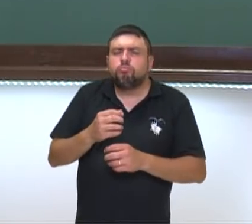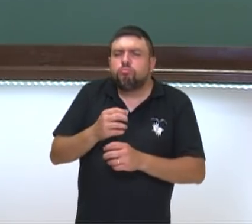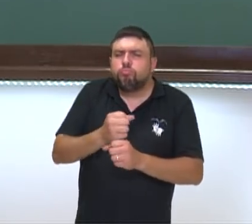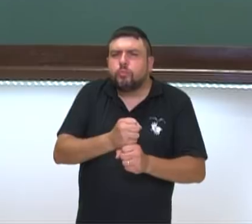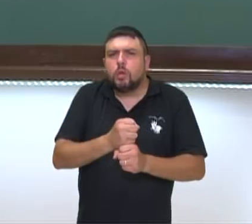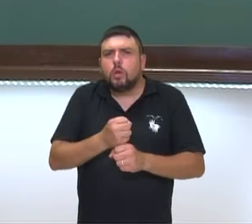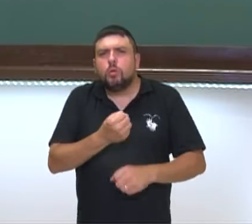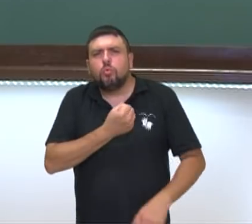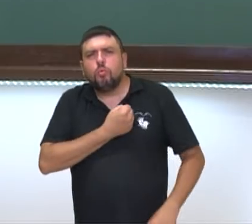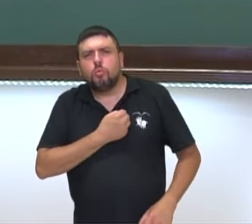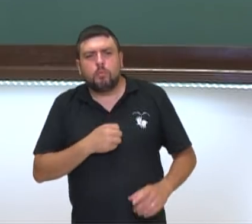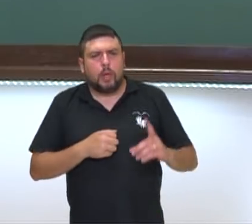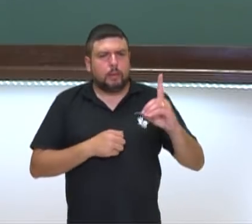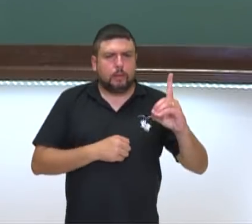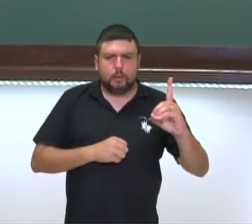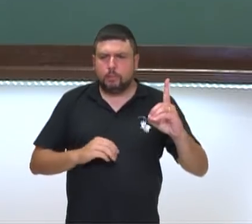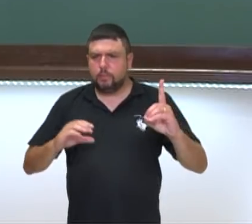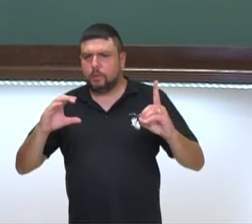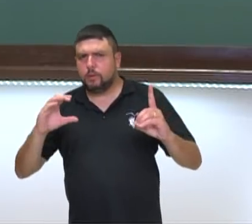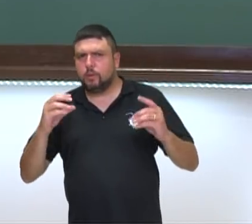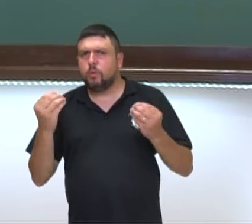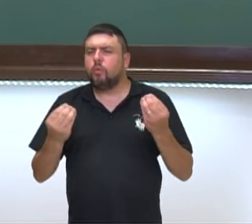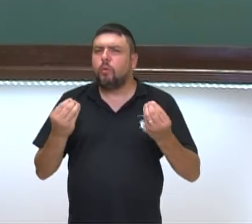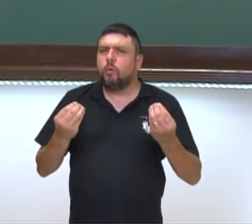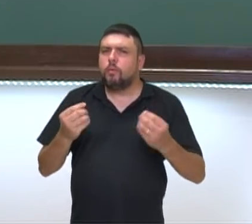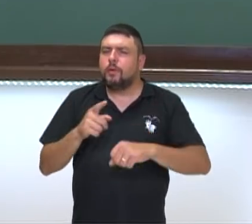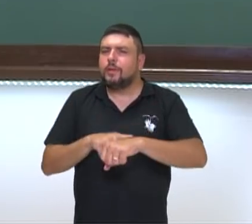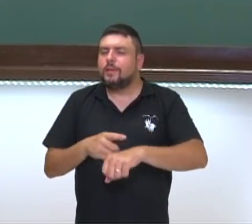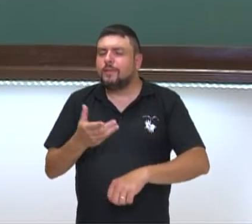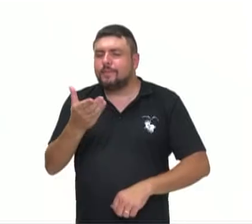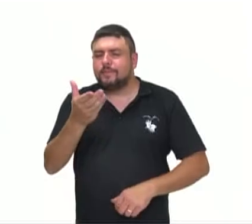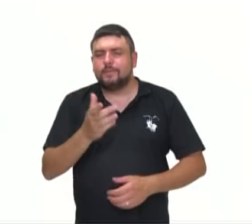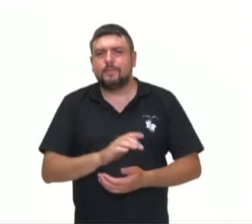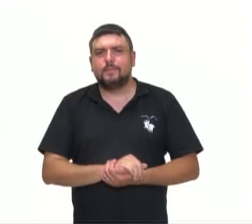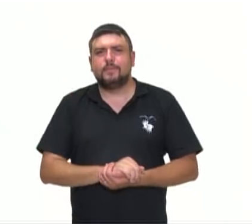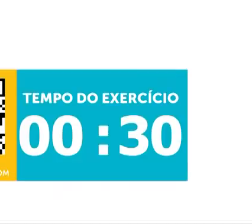sem usar a letra D ou a letra C? Tempo para vocês pensarem.